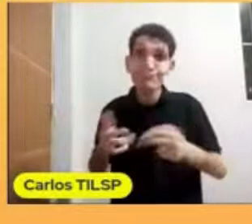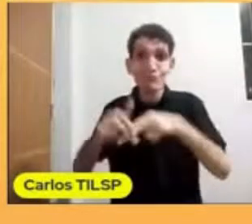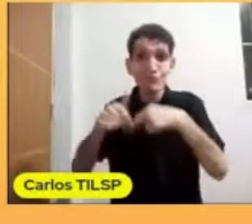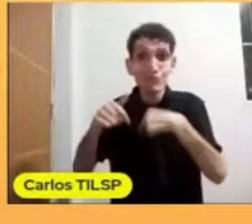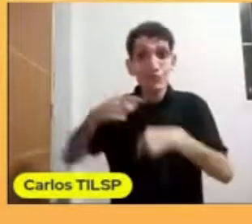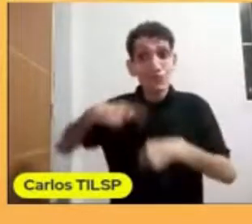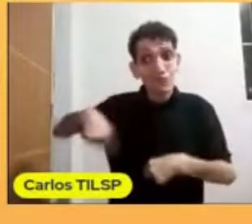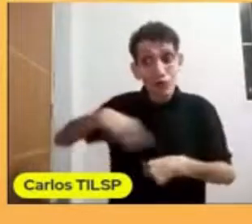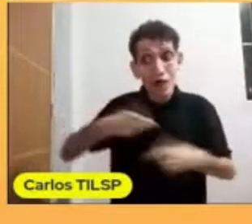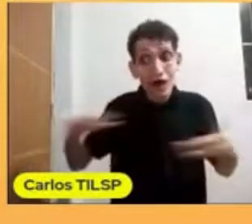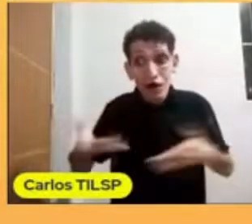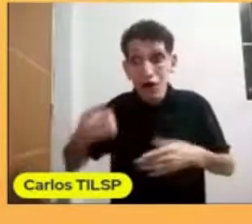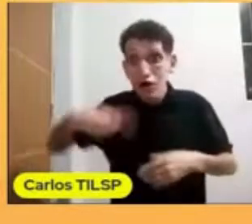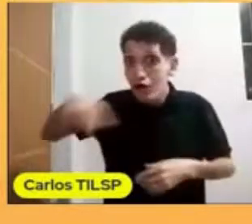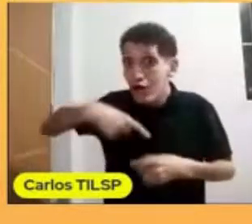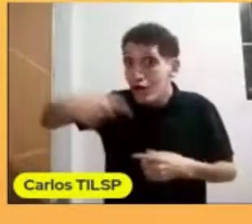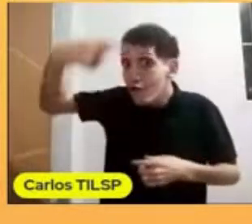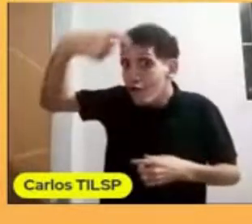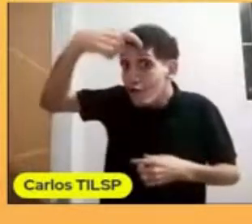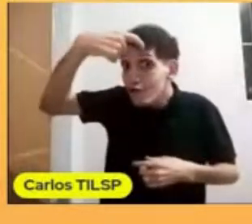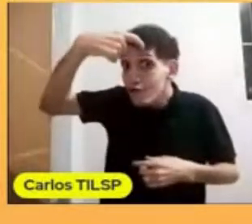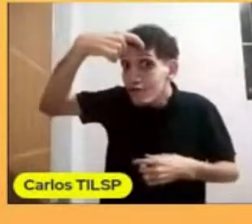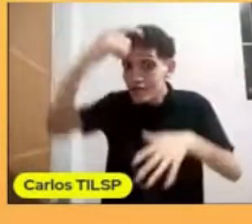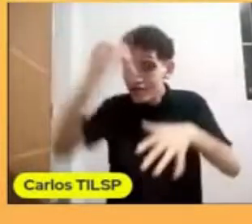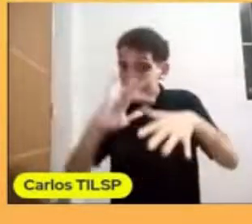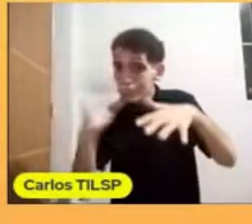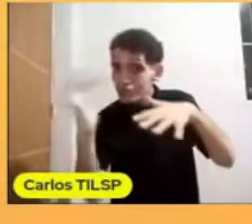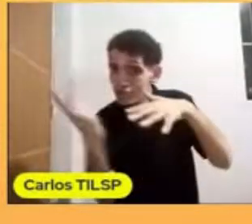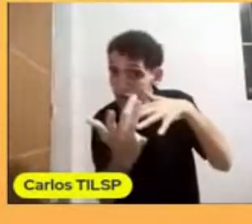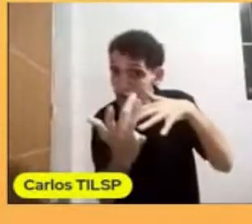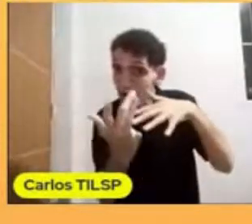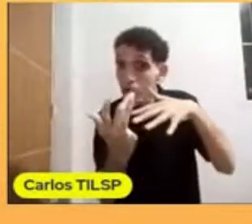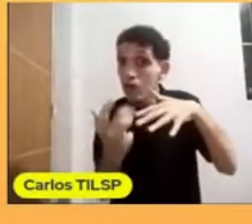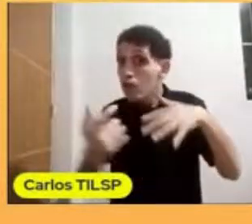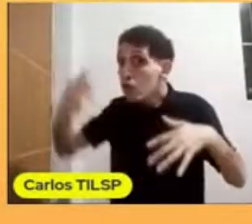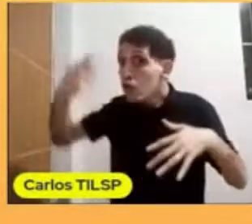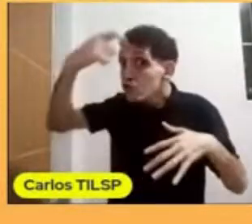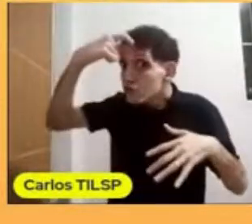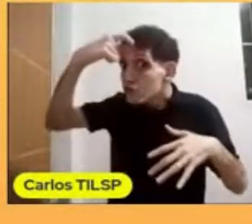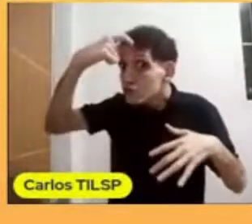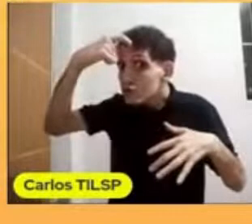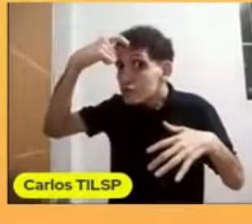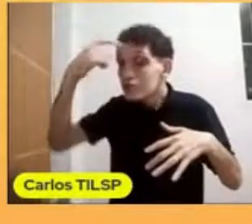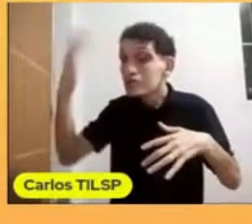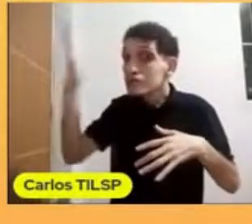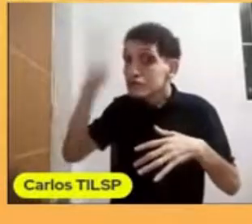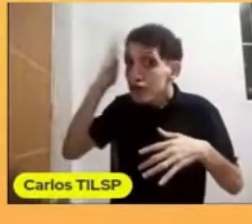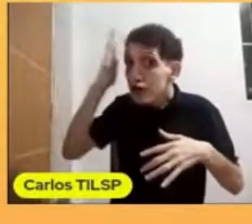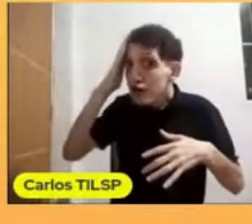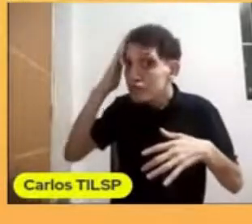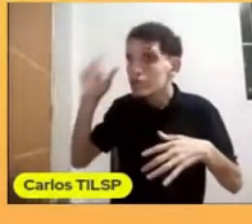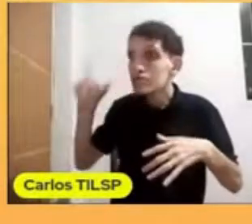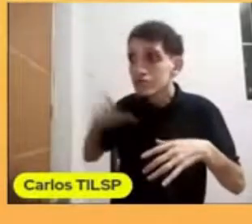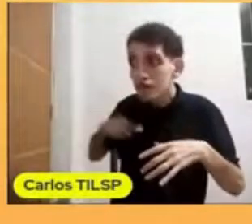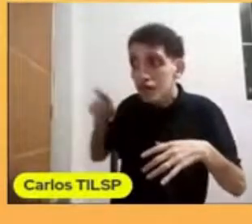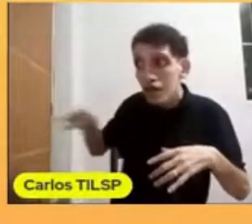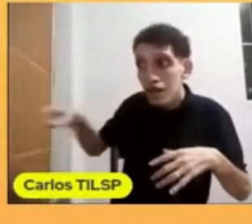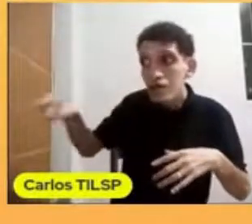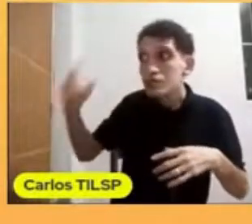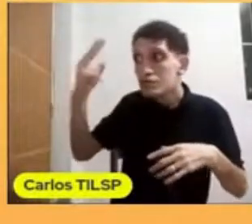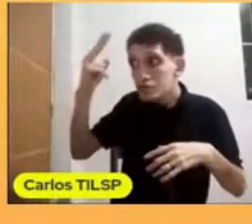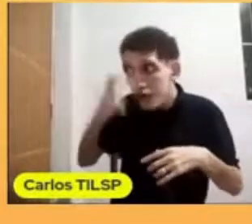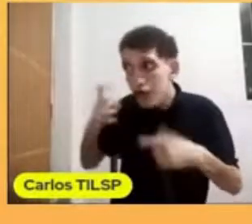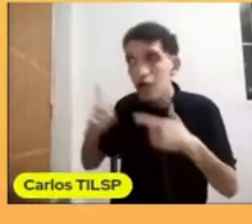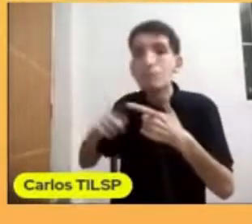tecnologia, a gente vai poder aí ter essa oportunidade também de estar ajudando, de estar auxiliando pessoas que a gente conhece aí no nosso